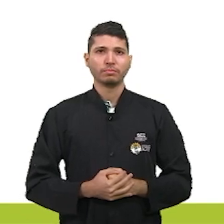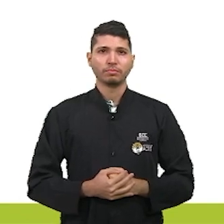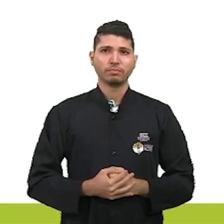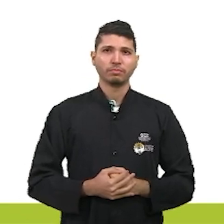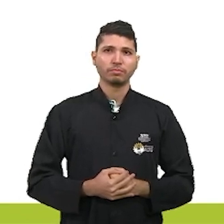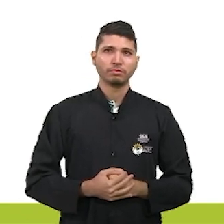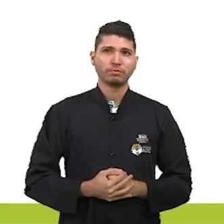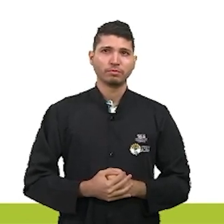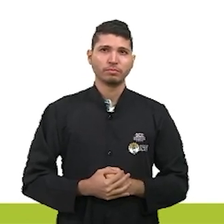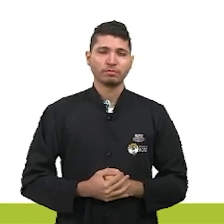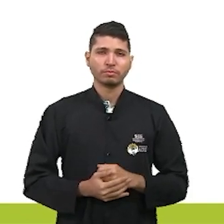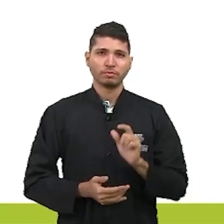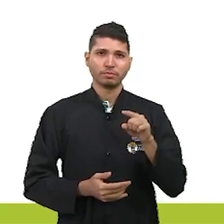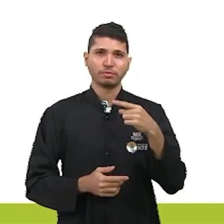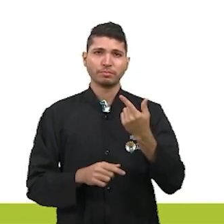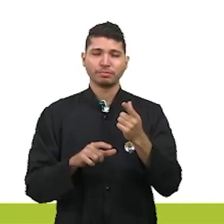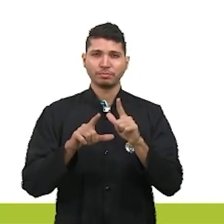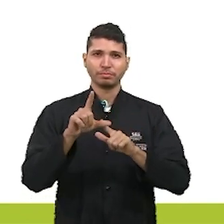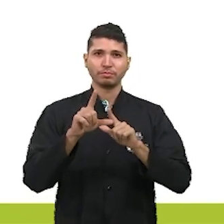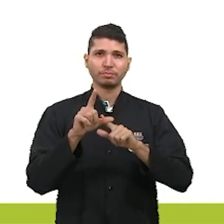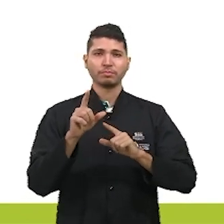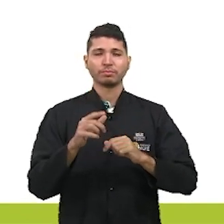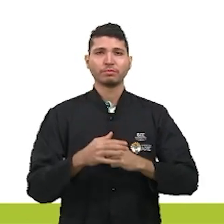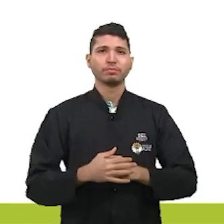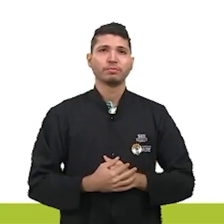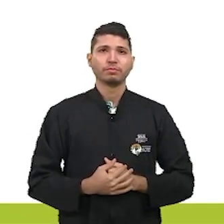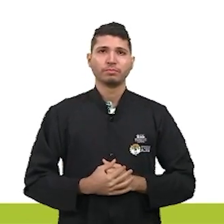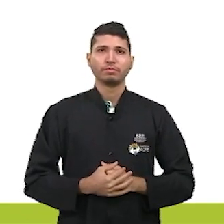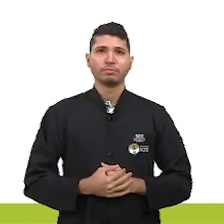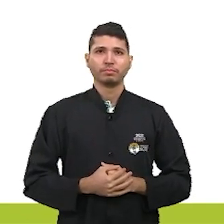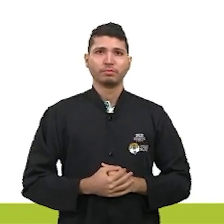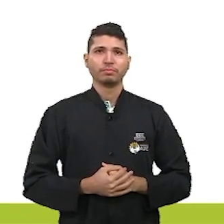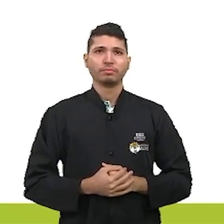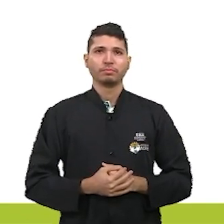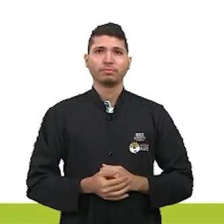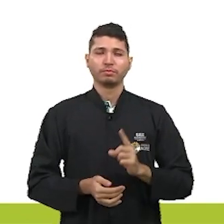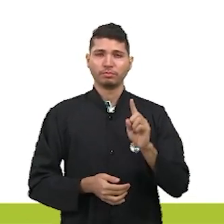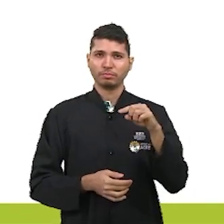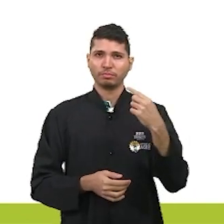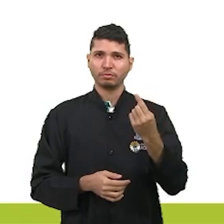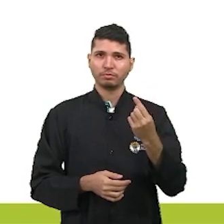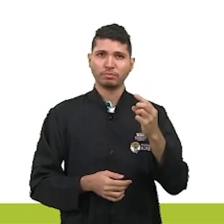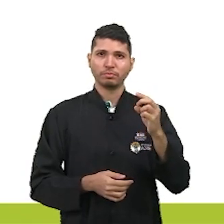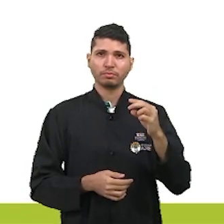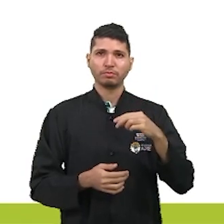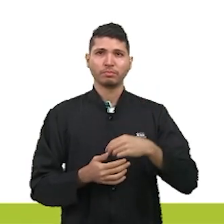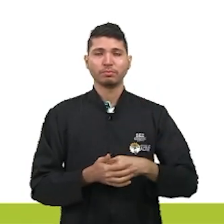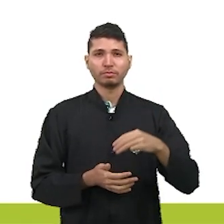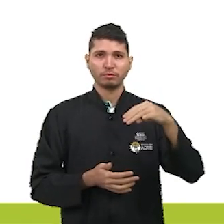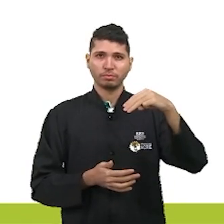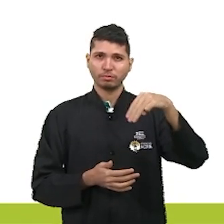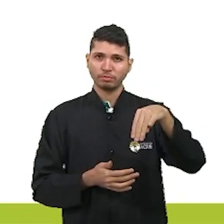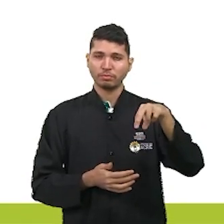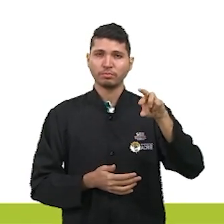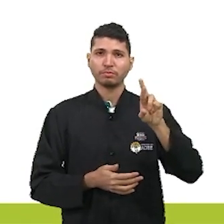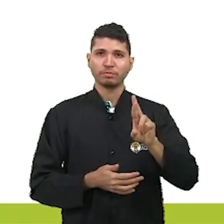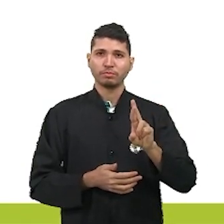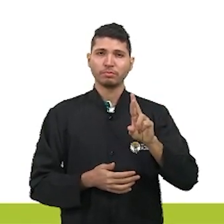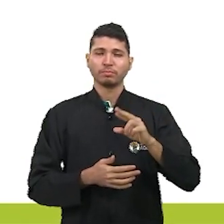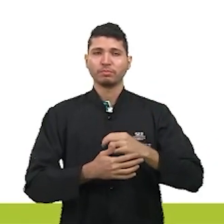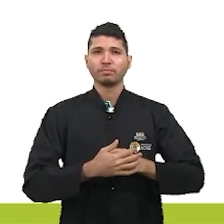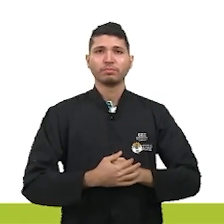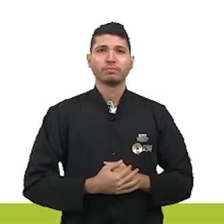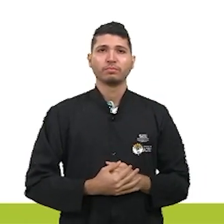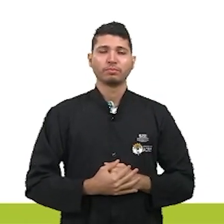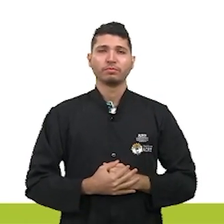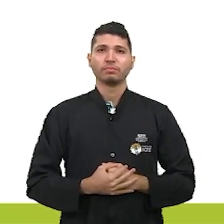A próxima letra depois do M é o R, né? Só para